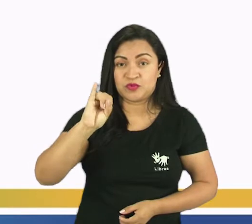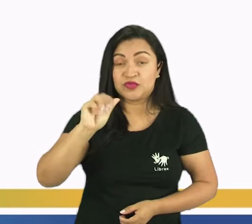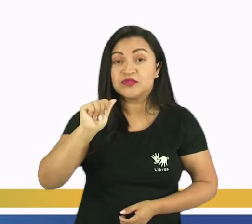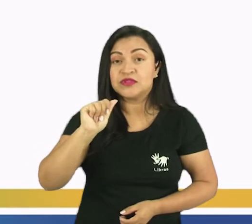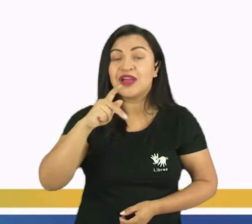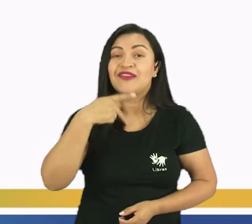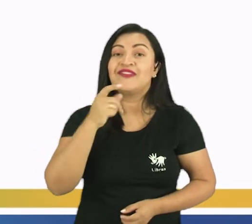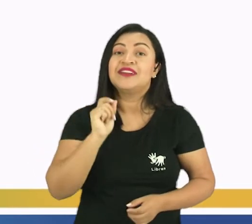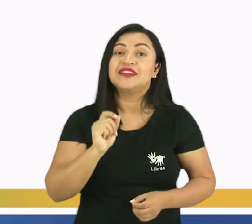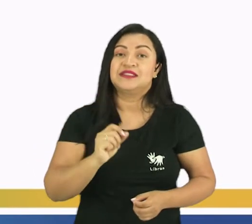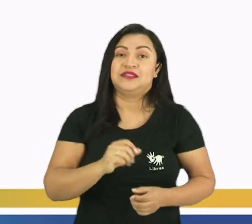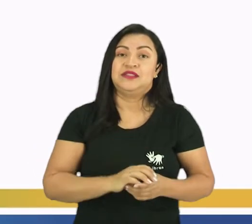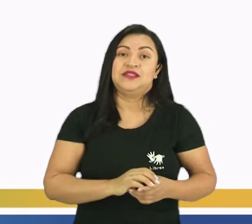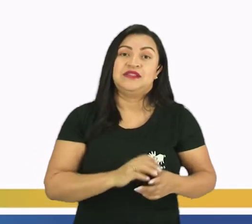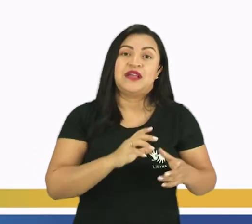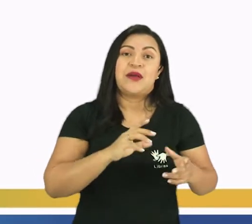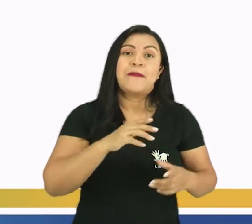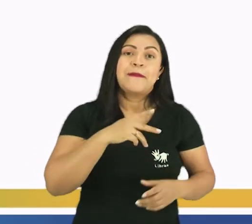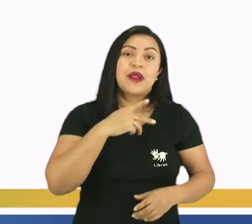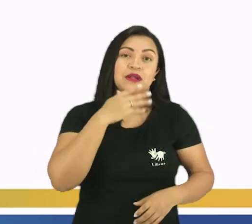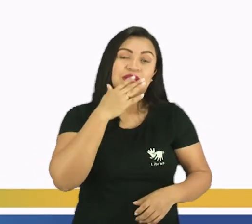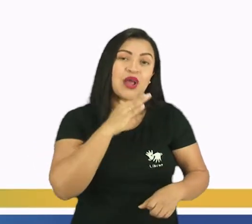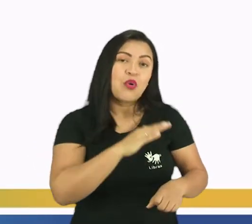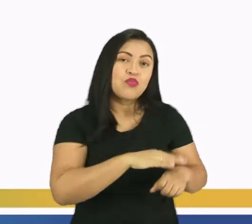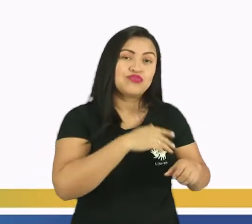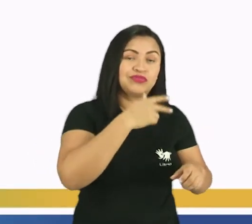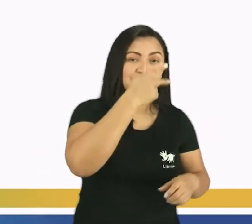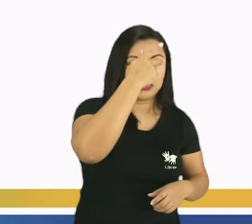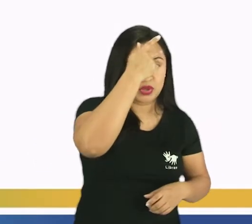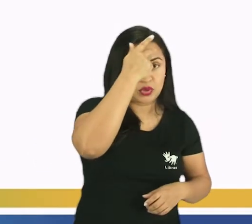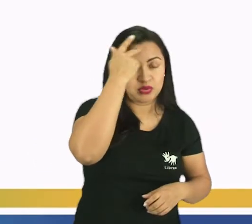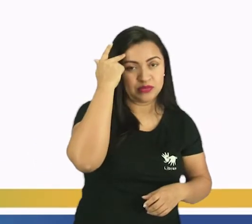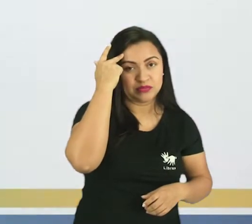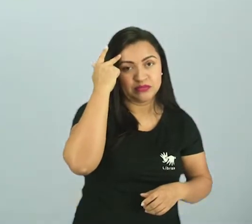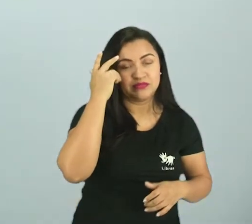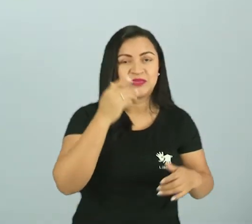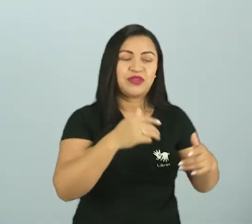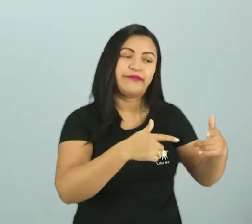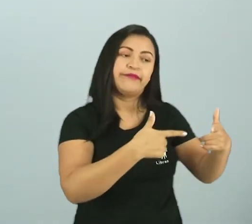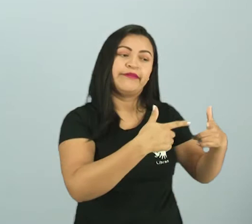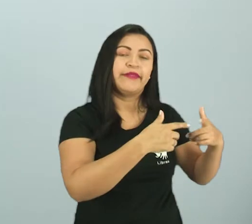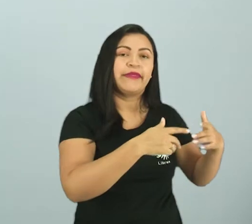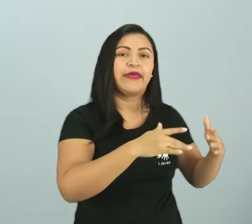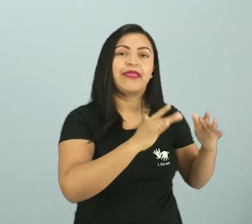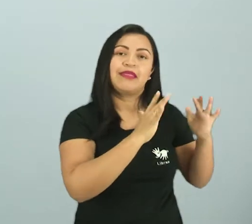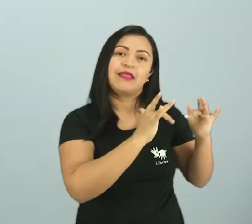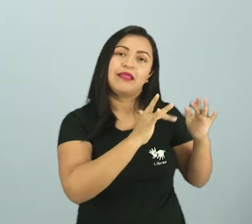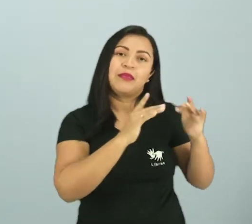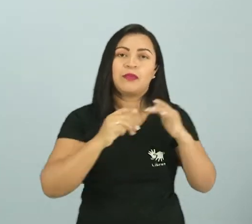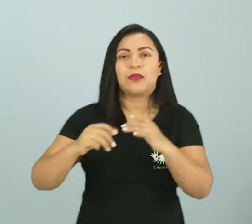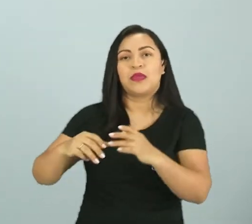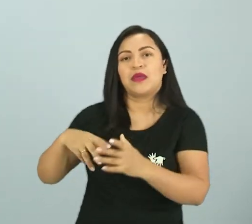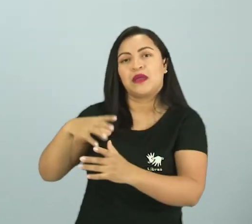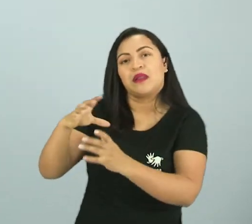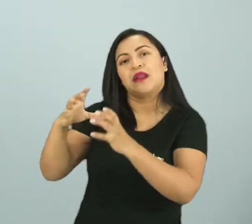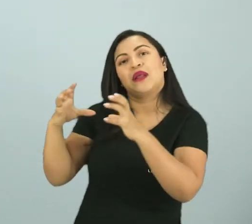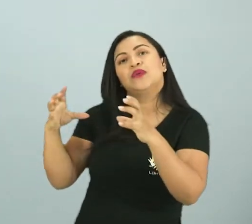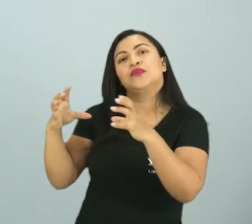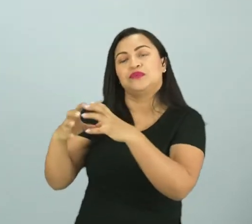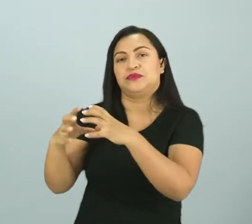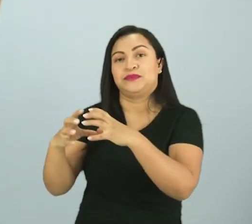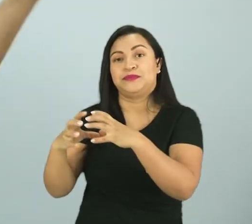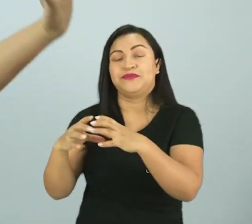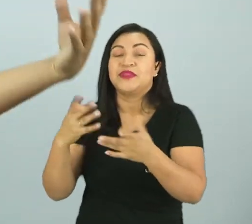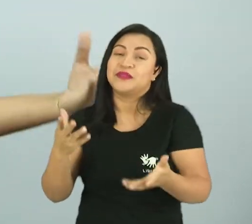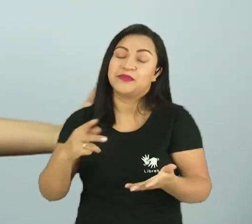mais individuais. Então, o que a gente pode entender sobre a dança? As danças elas foram originadas